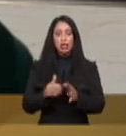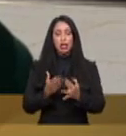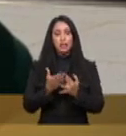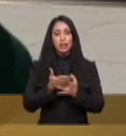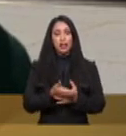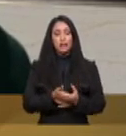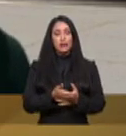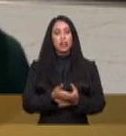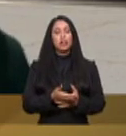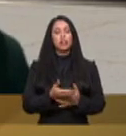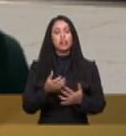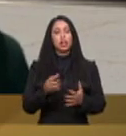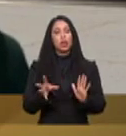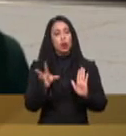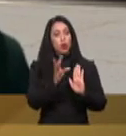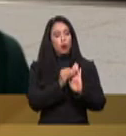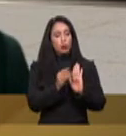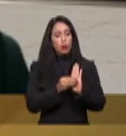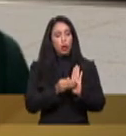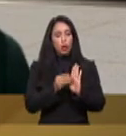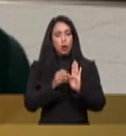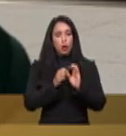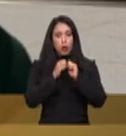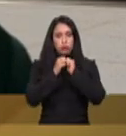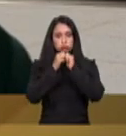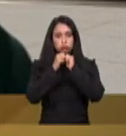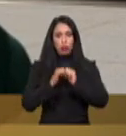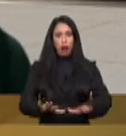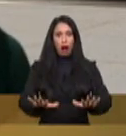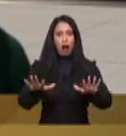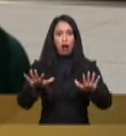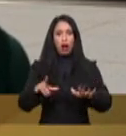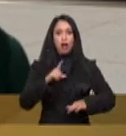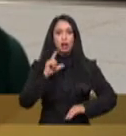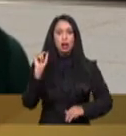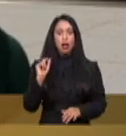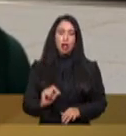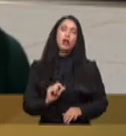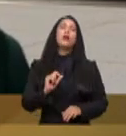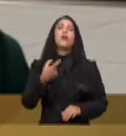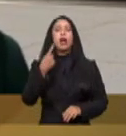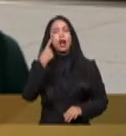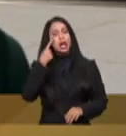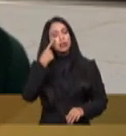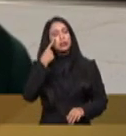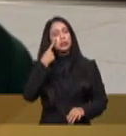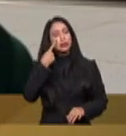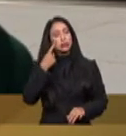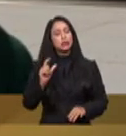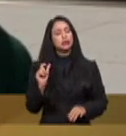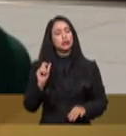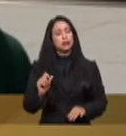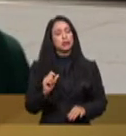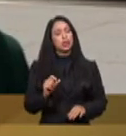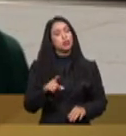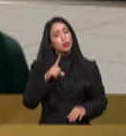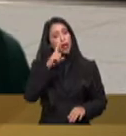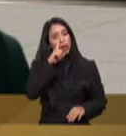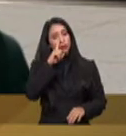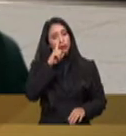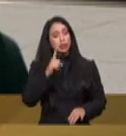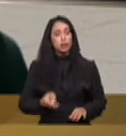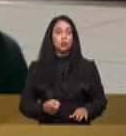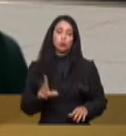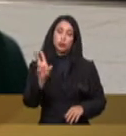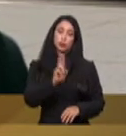de impulsionamento de conteúdo. No entanto, atento aos riscos que a utilização